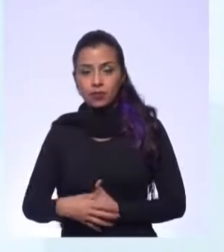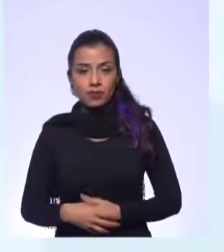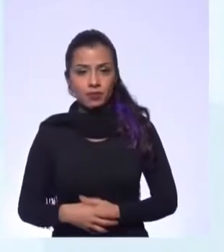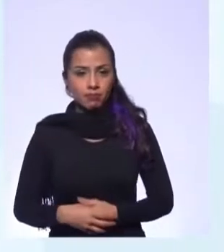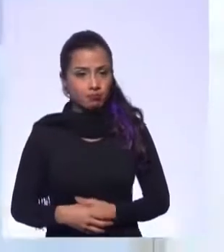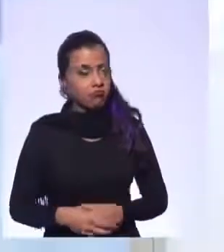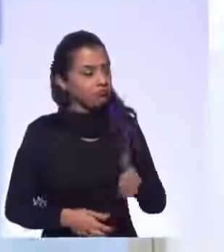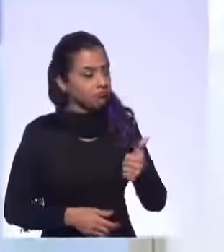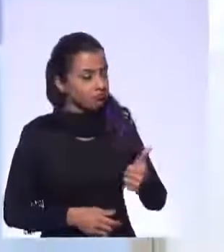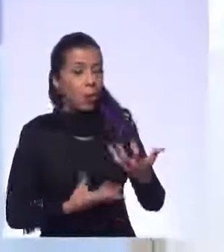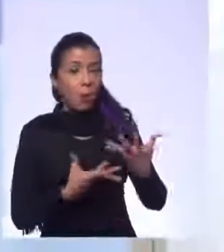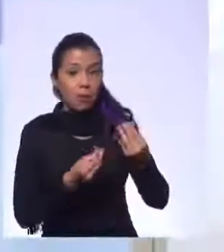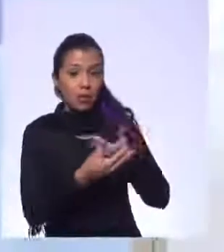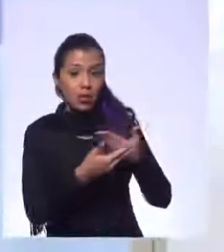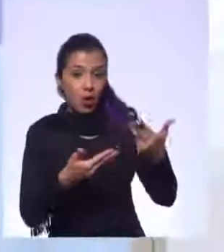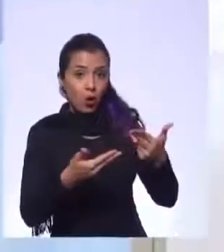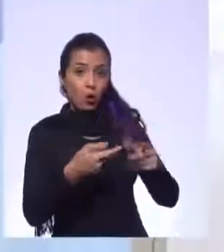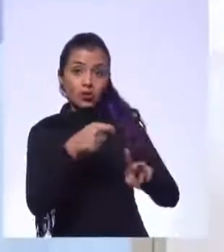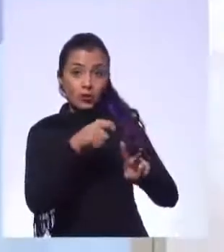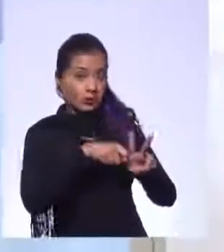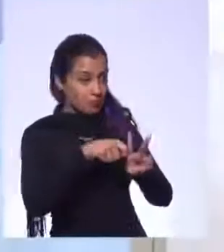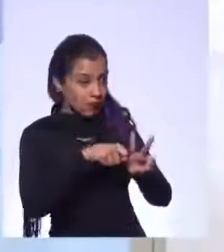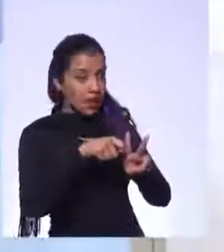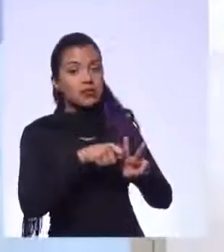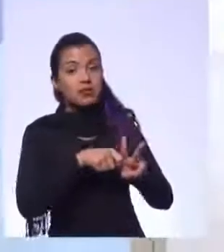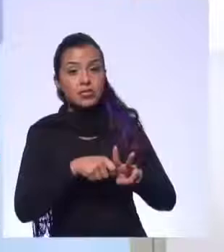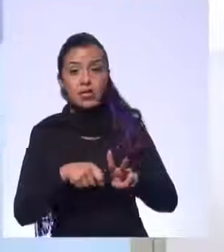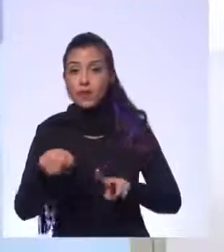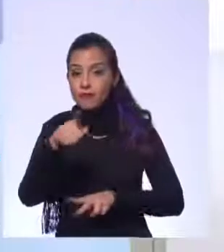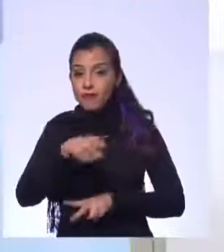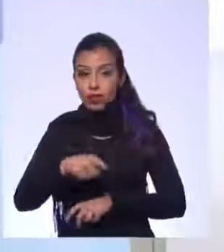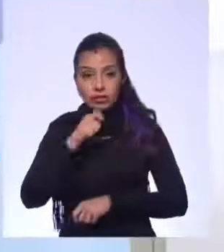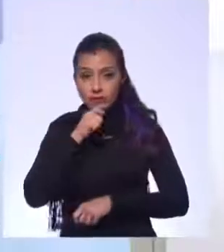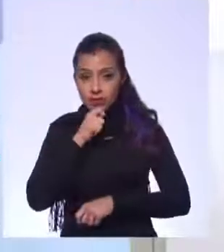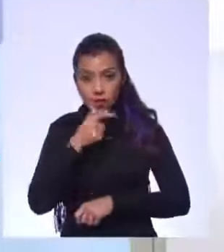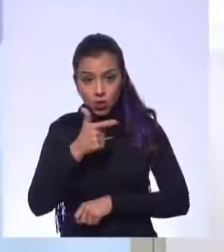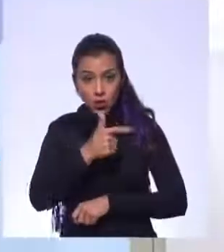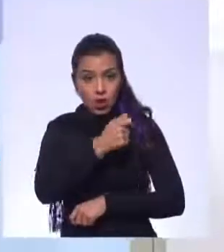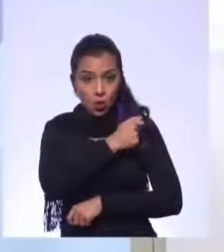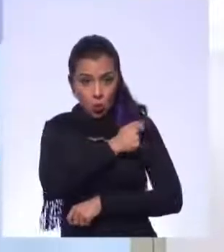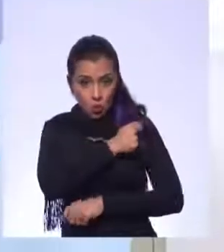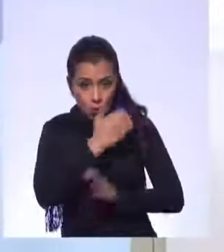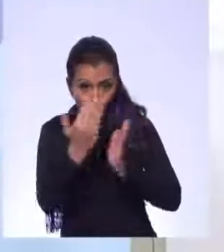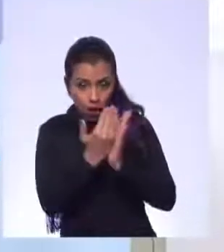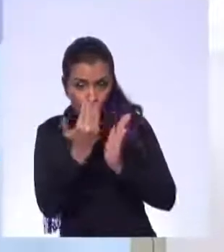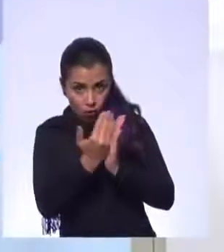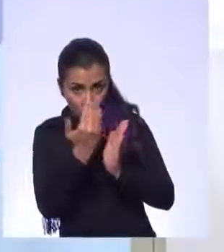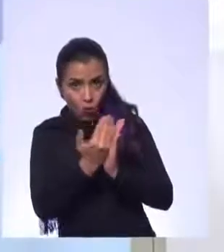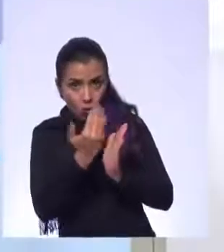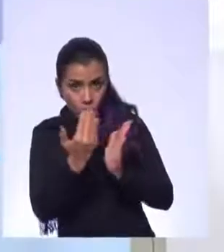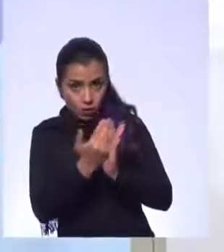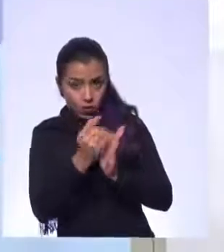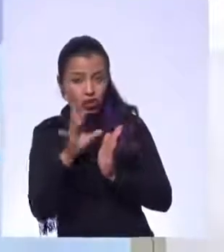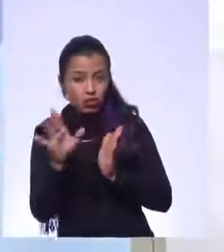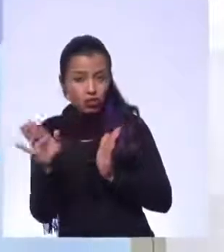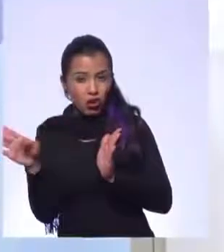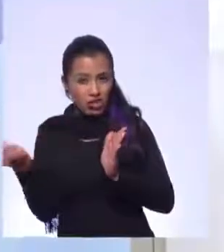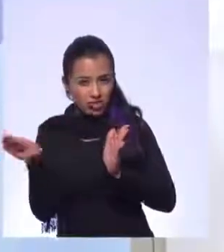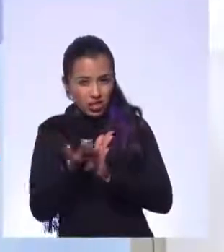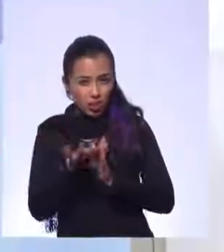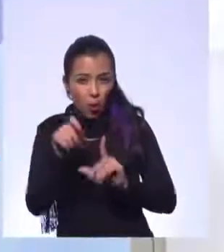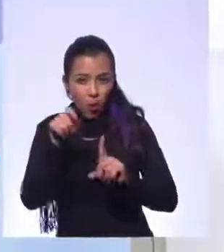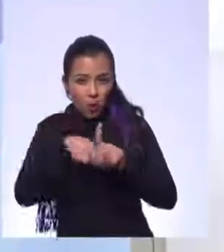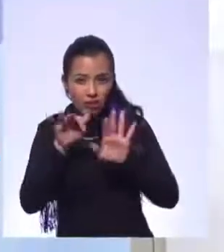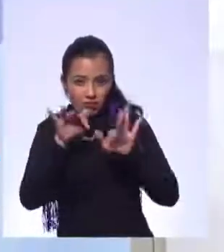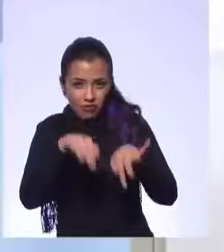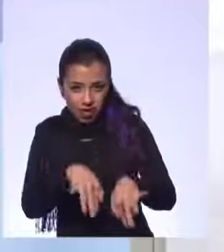muita coisa para esse bimestre, né? E vocês ainda também não estão com o caderno do aluno, eu fiquei sabendo que só chegaram nas escolas no final do mês, então não